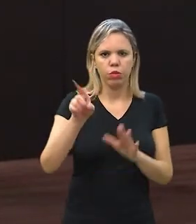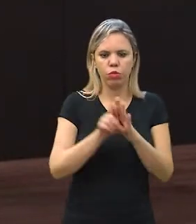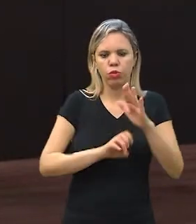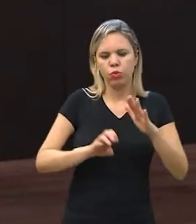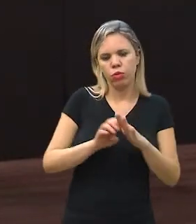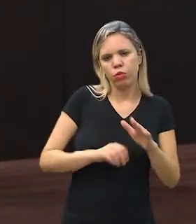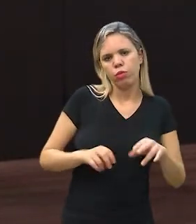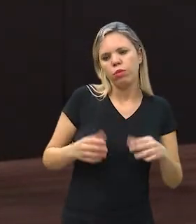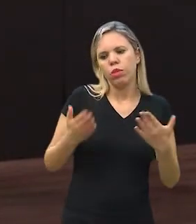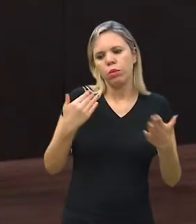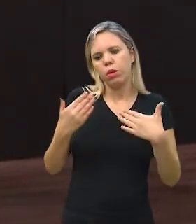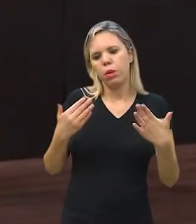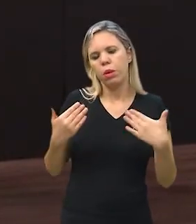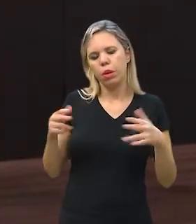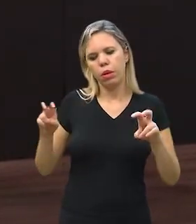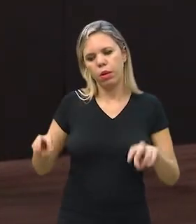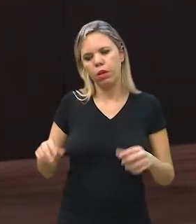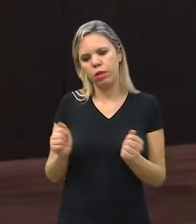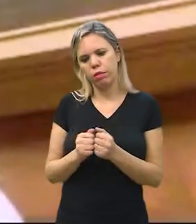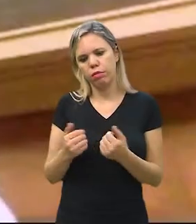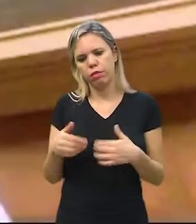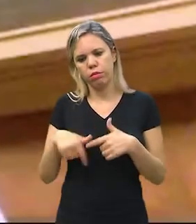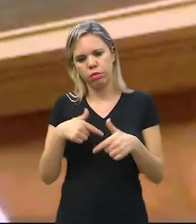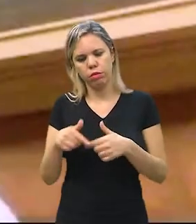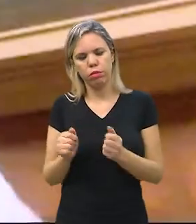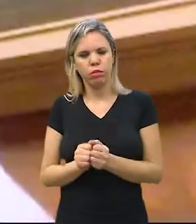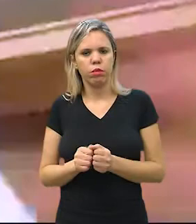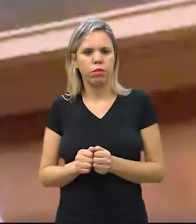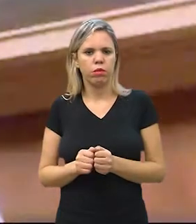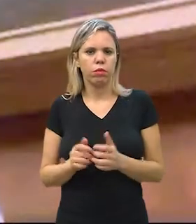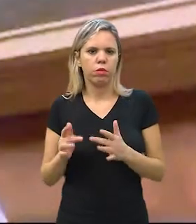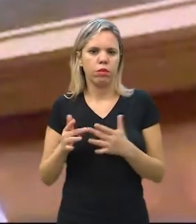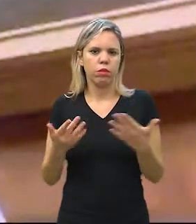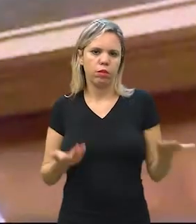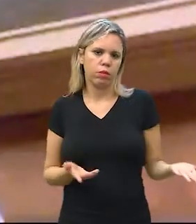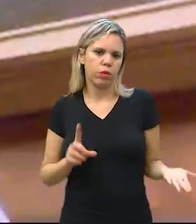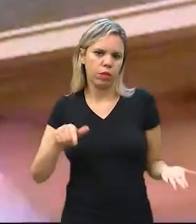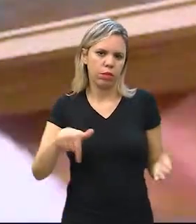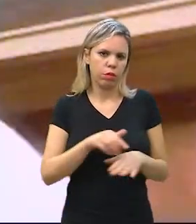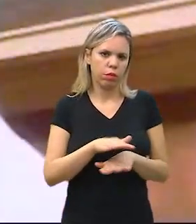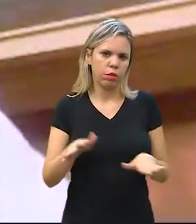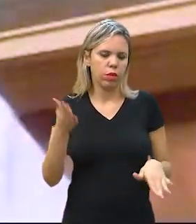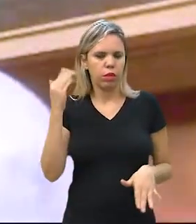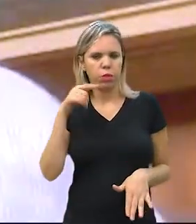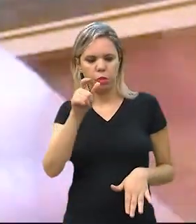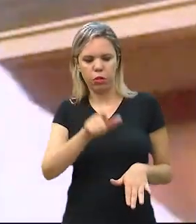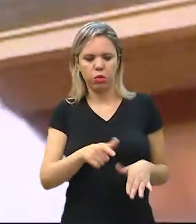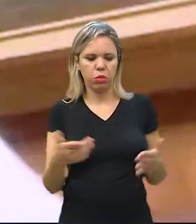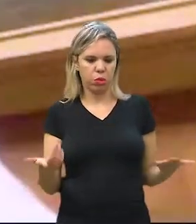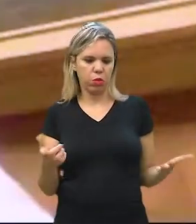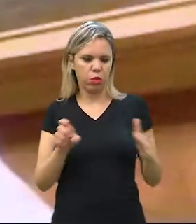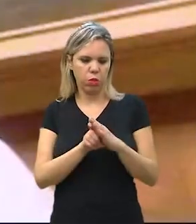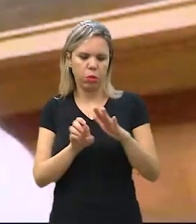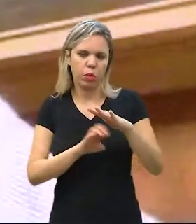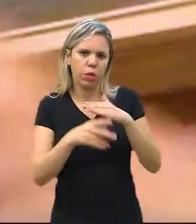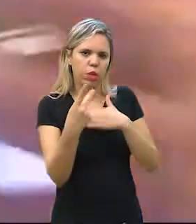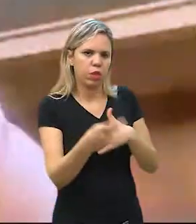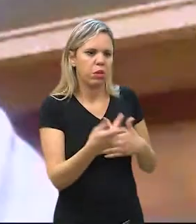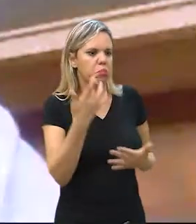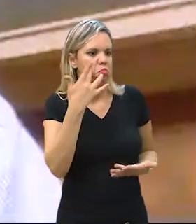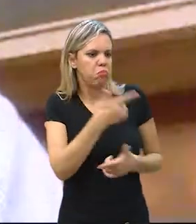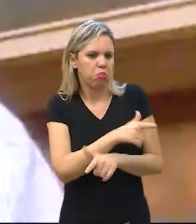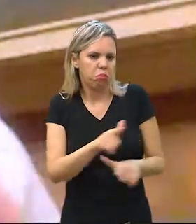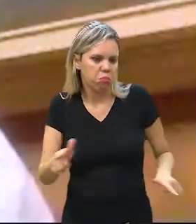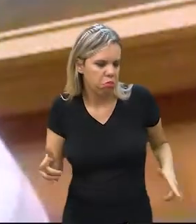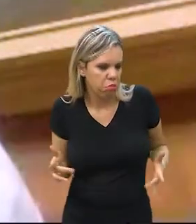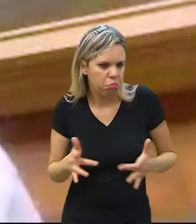ser empresário, sentava na mesa ao lado e você tinha um grande relacionamento, depois você sabe que a pessoa hoje tem uma empresa, mas você não